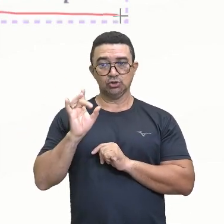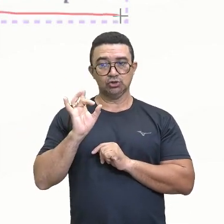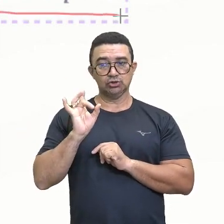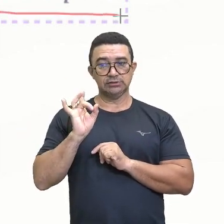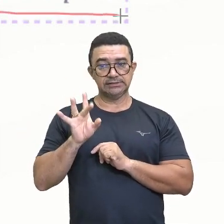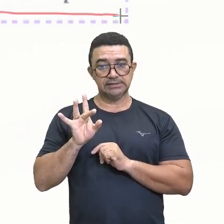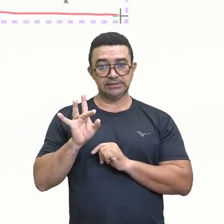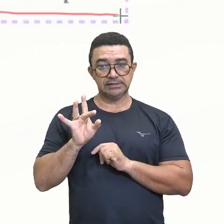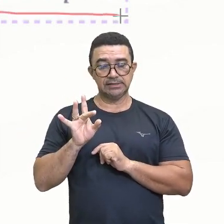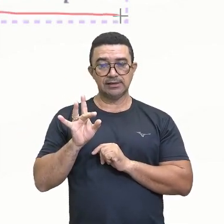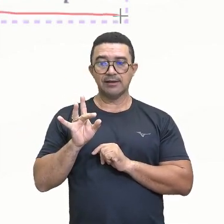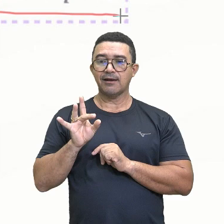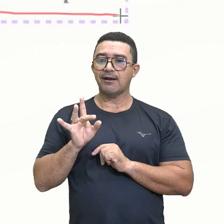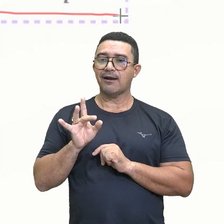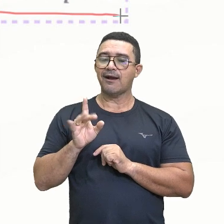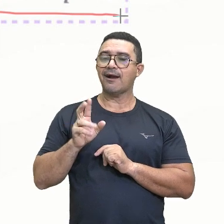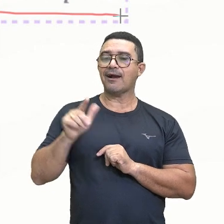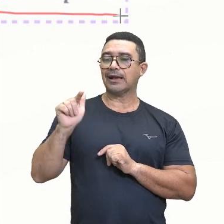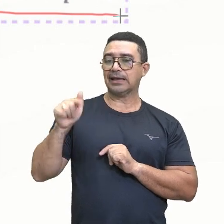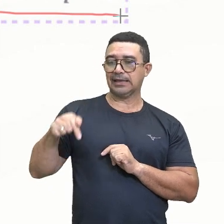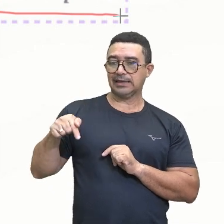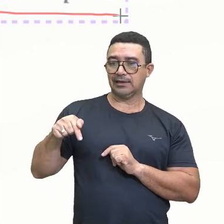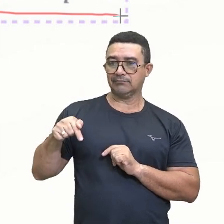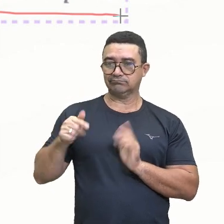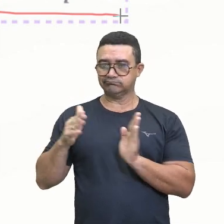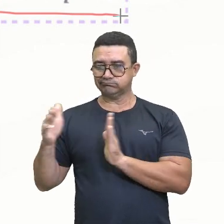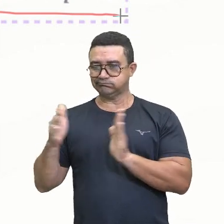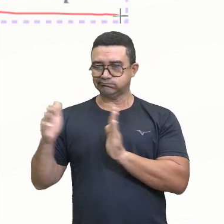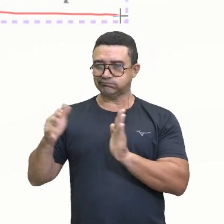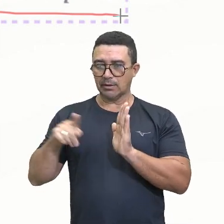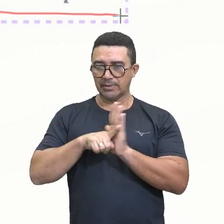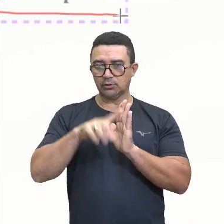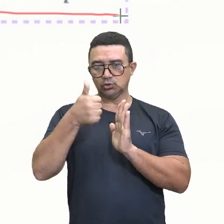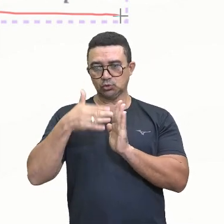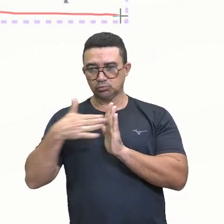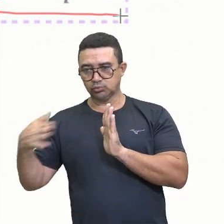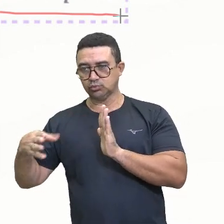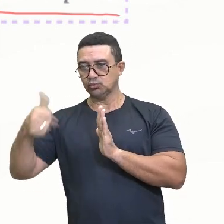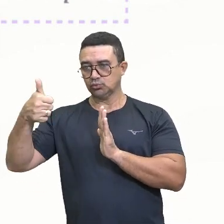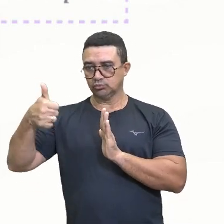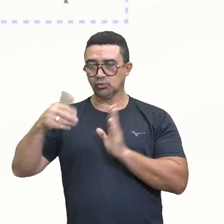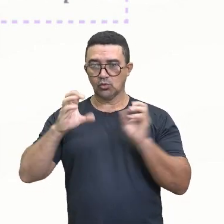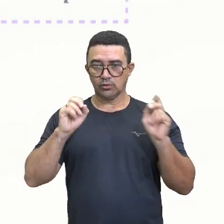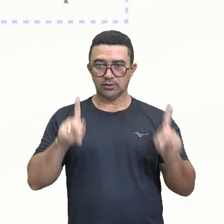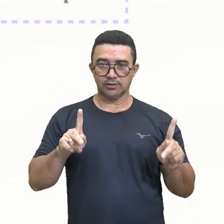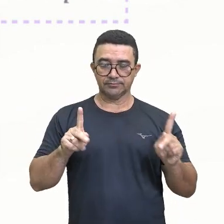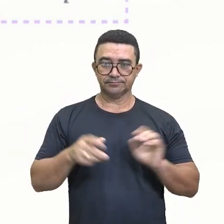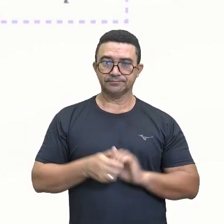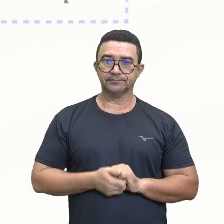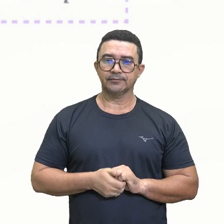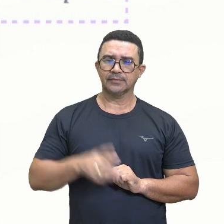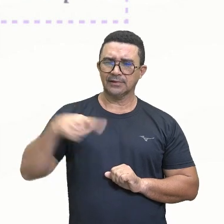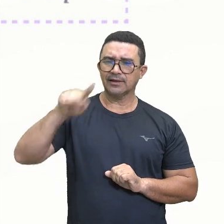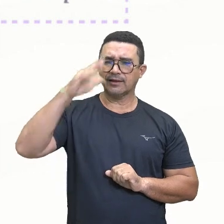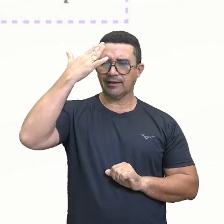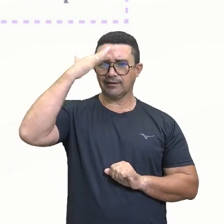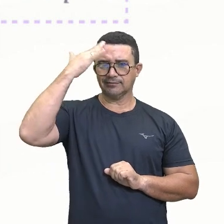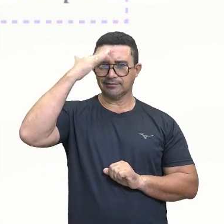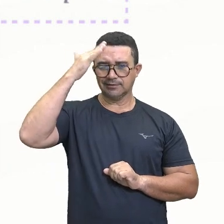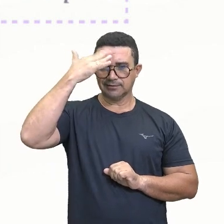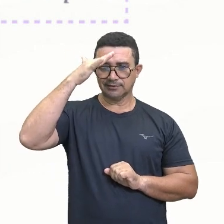caso, quando a razão está entre menos 1 e 1. Tá ok? Compreenderam então